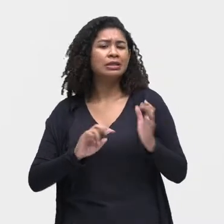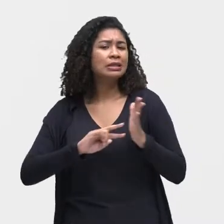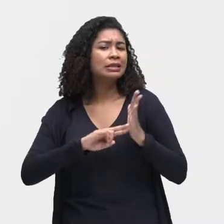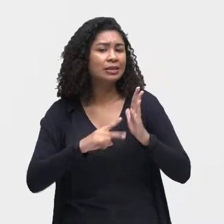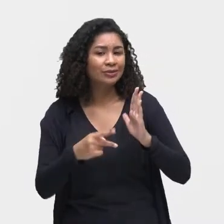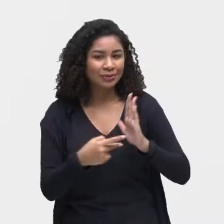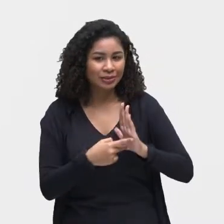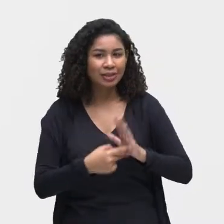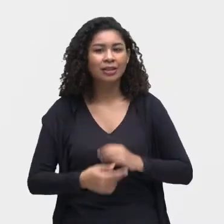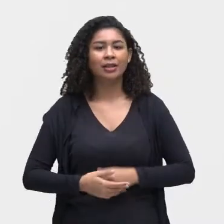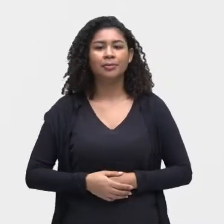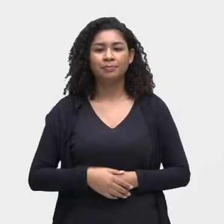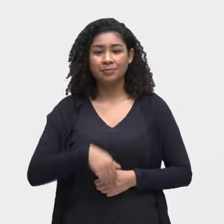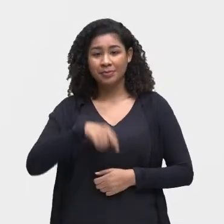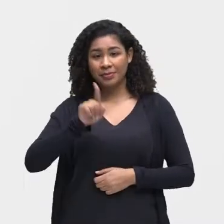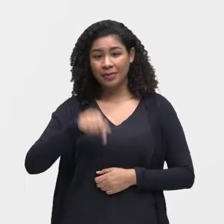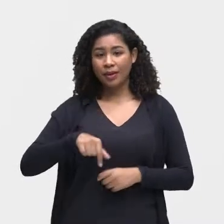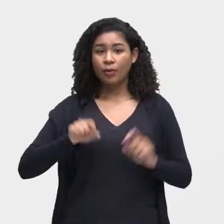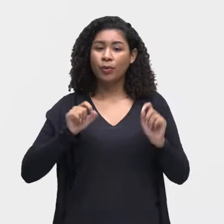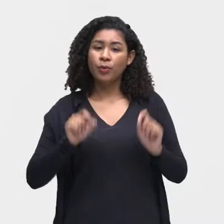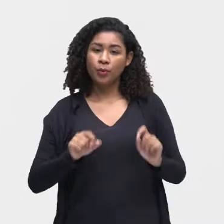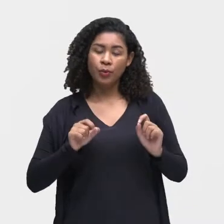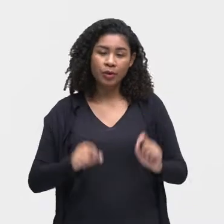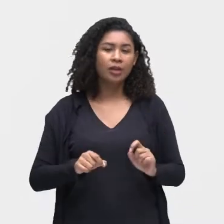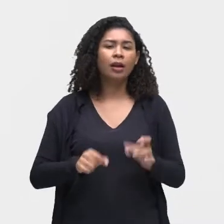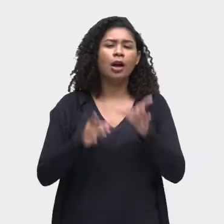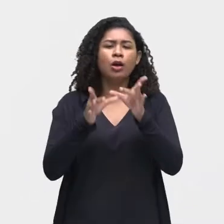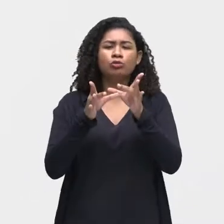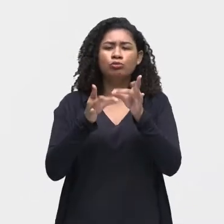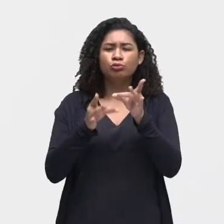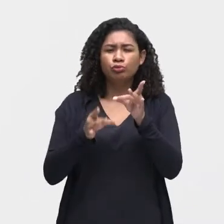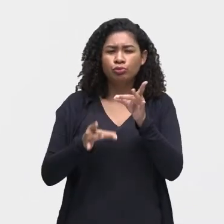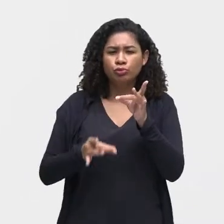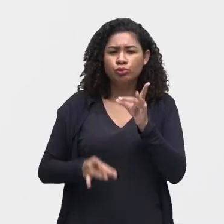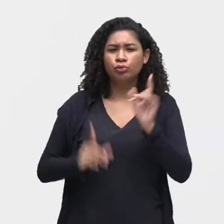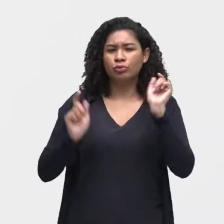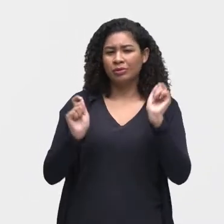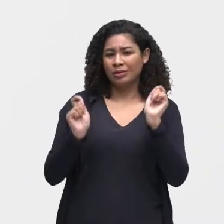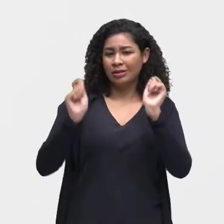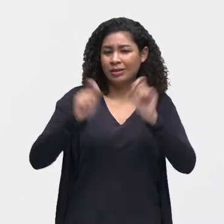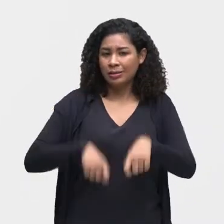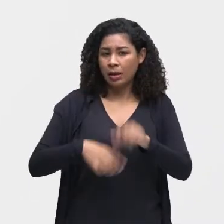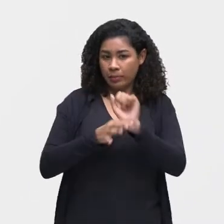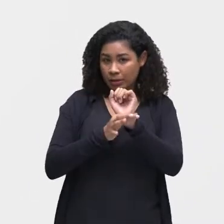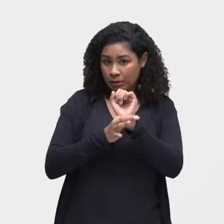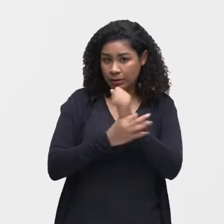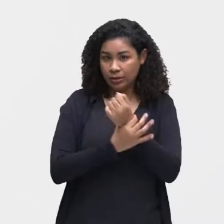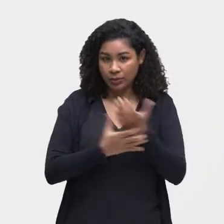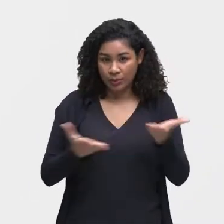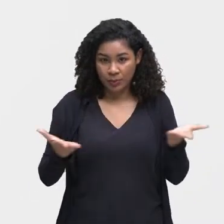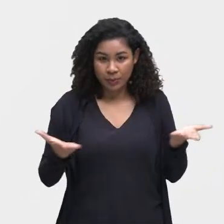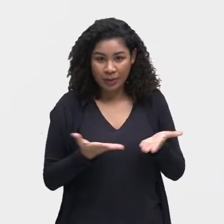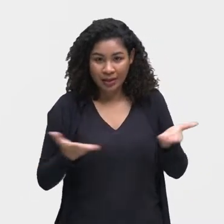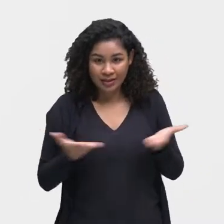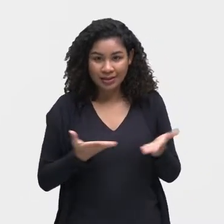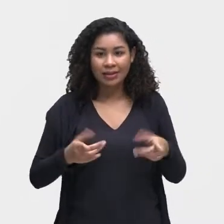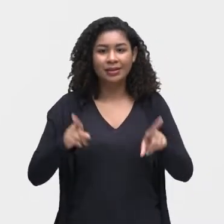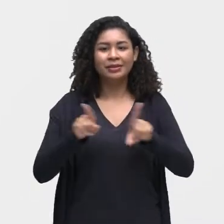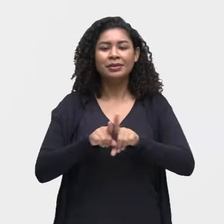sem comprometer a capacidade das gerações vindouras satisfazerem as suas